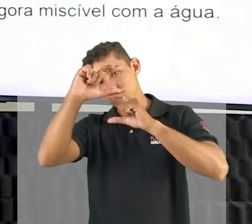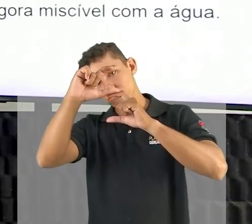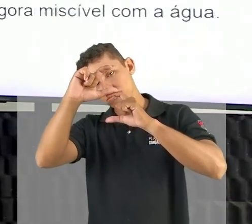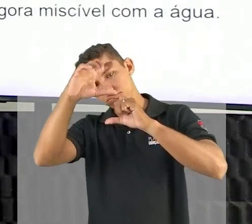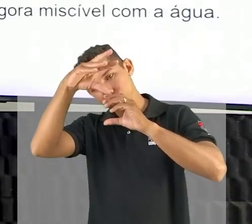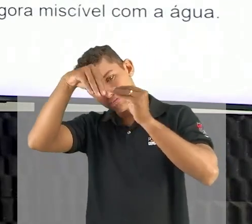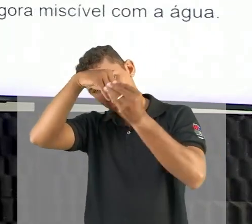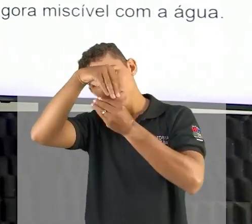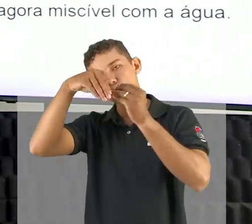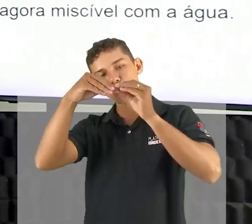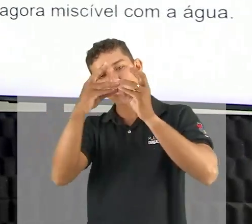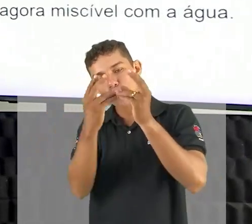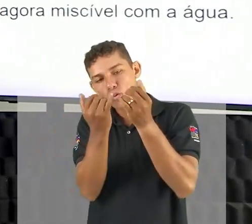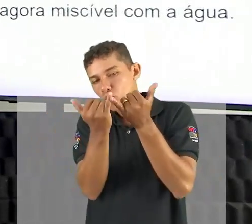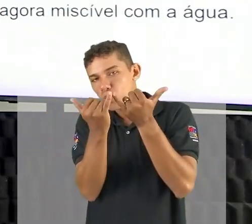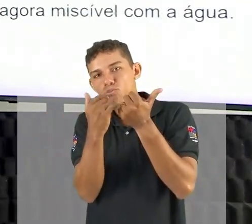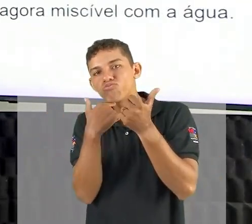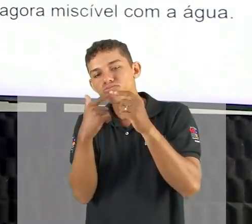interação.